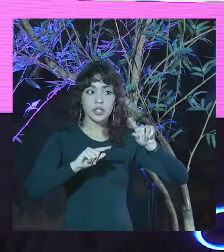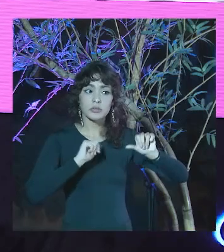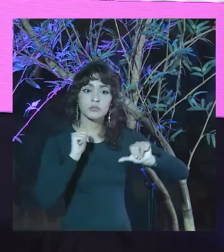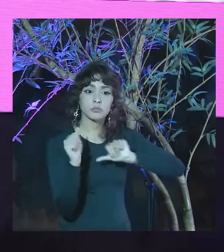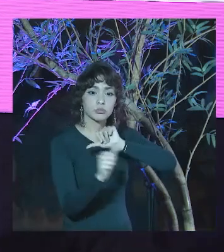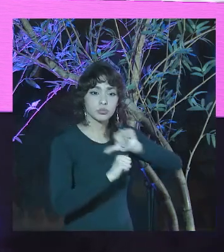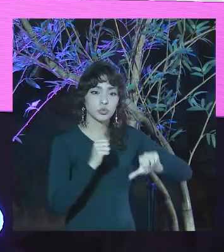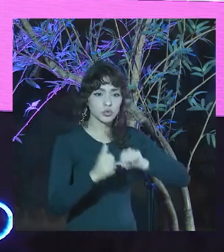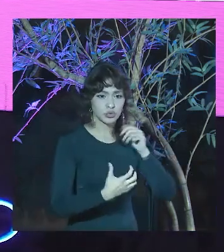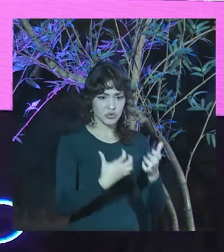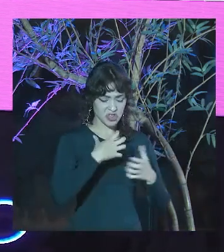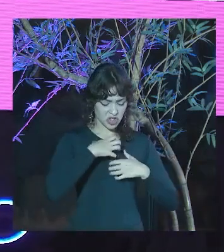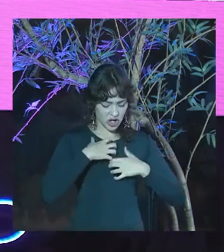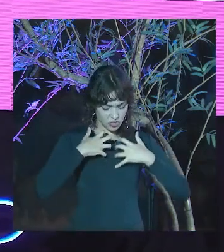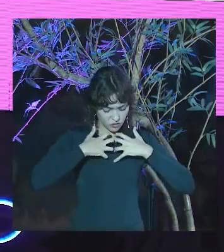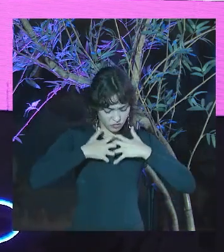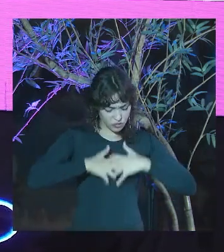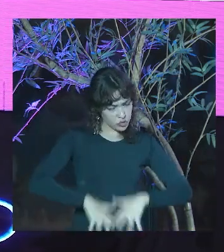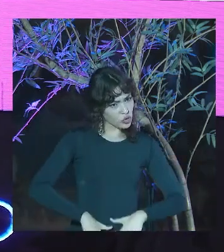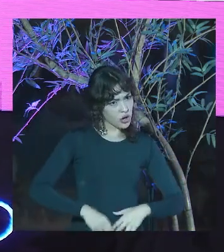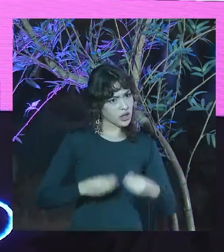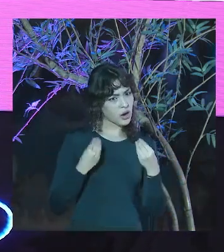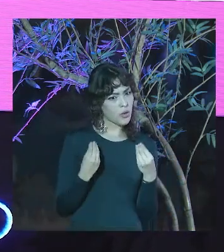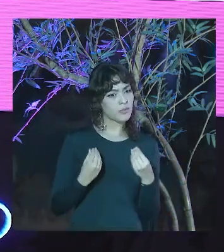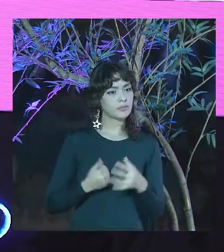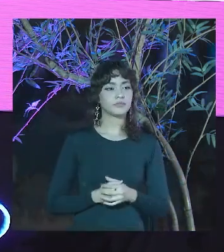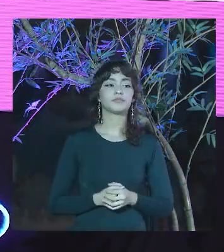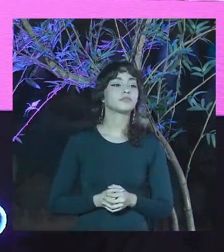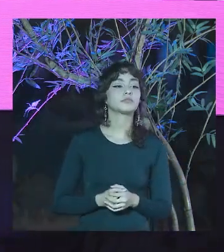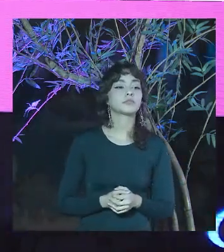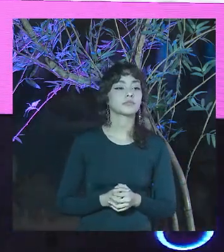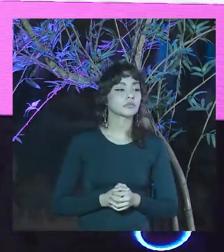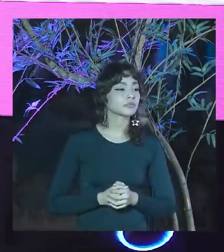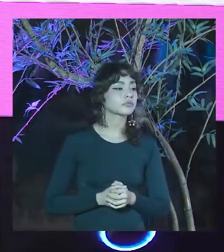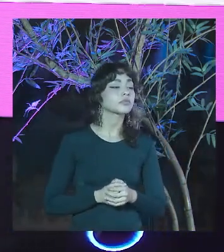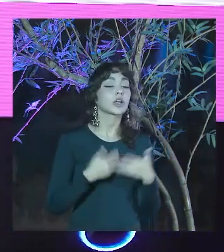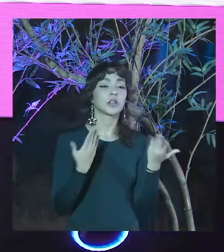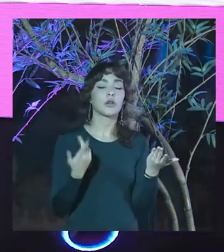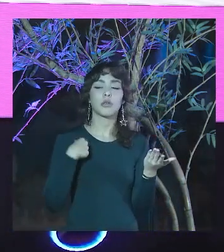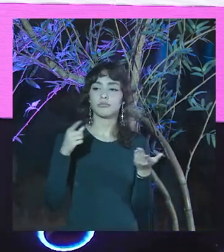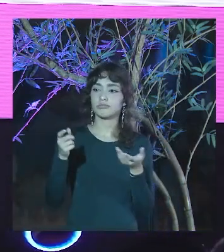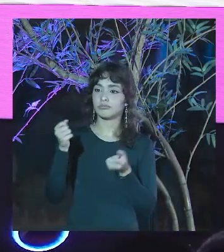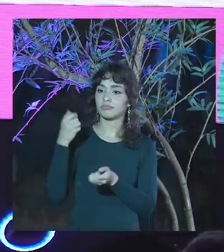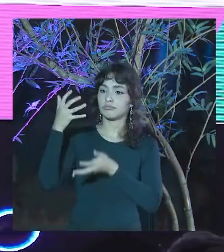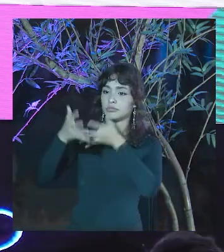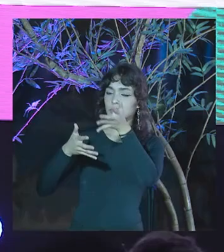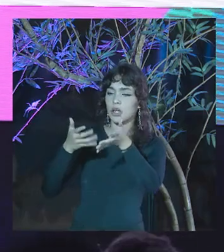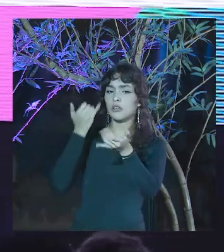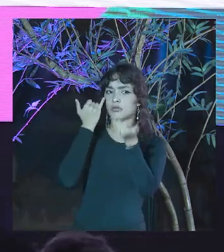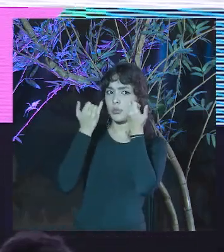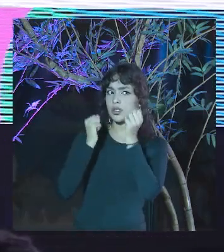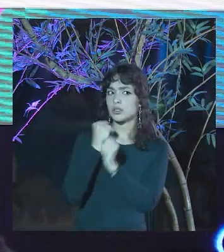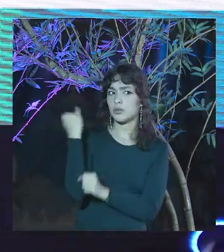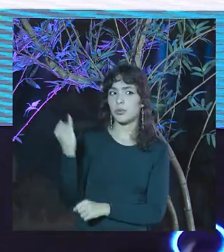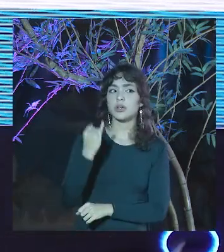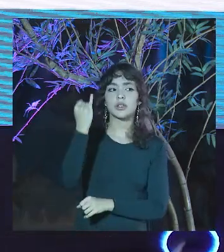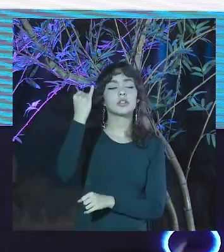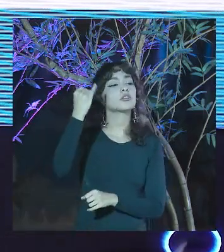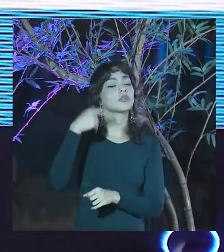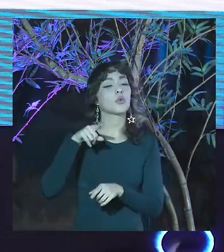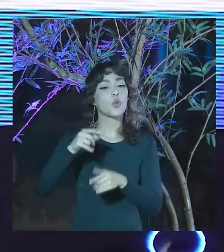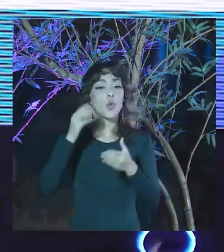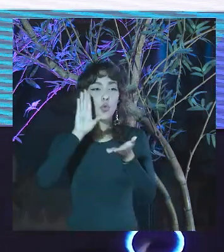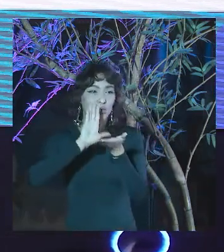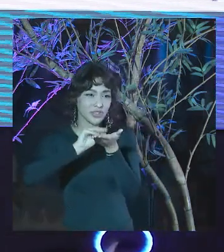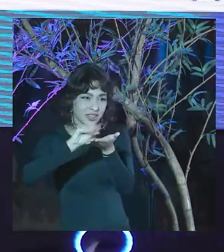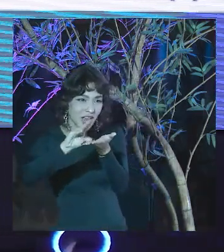metabolismo, do jeito que o nosso corpo funciona. Quando ele trouxe isso, ele traz um ponto muito importante. Os dados